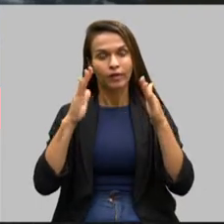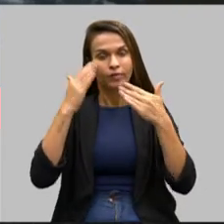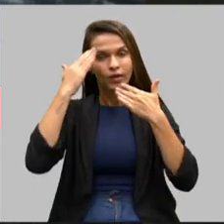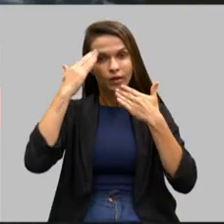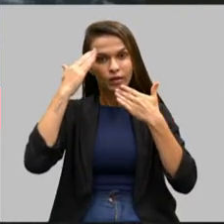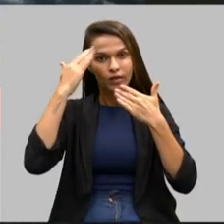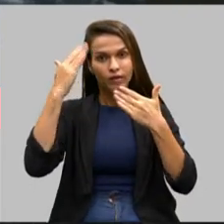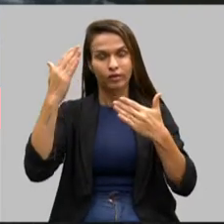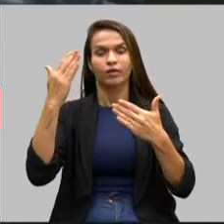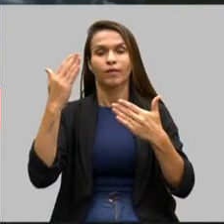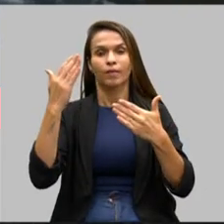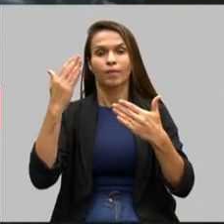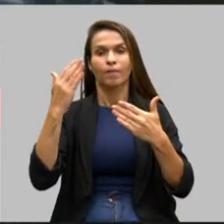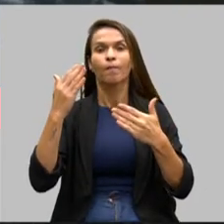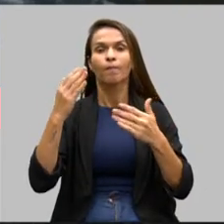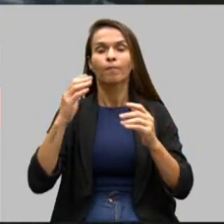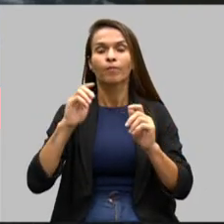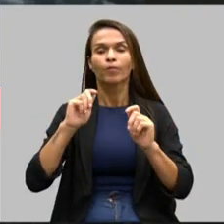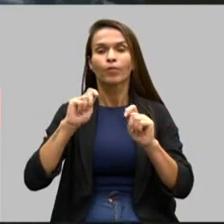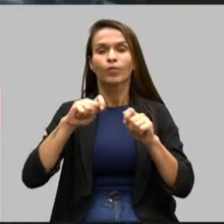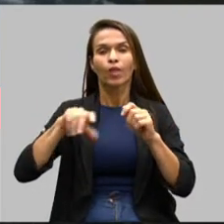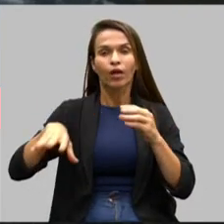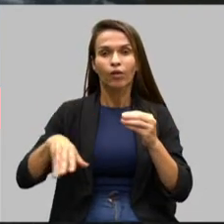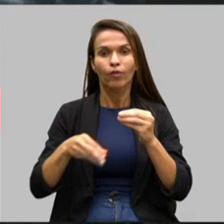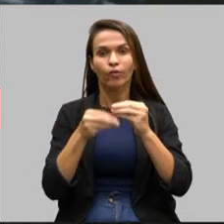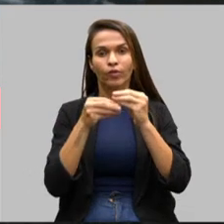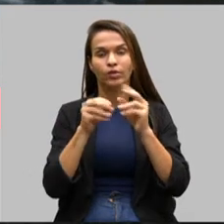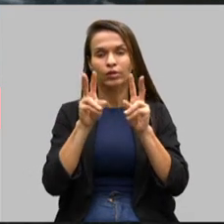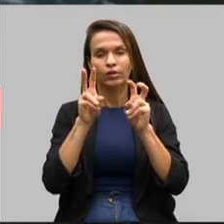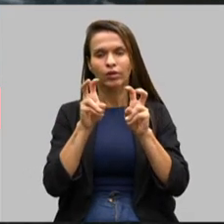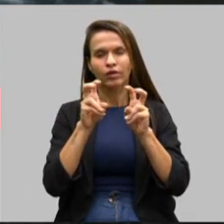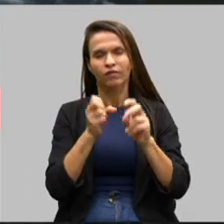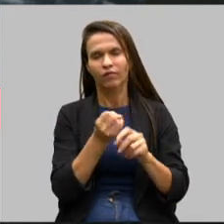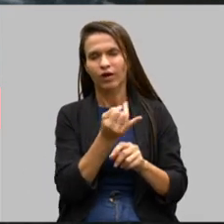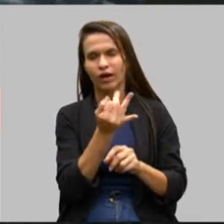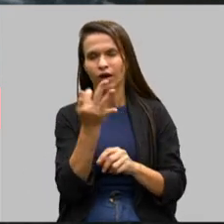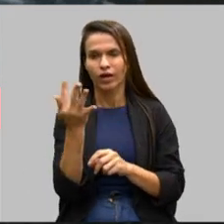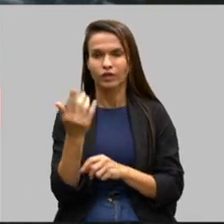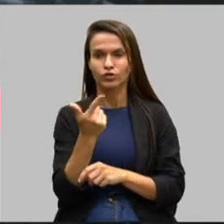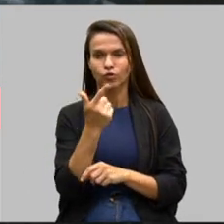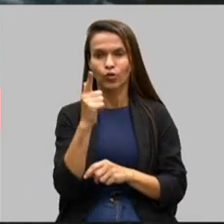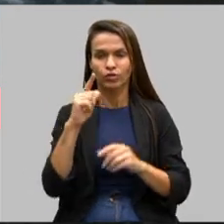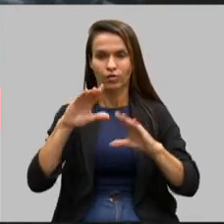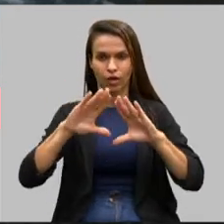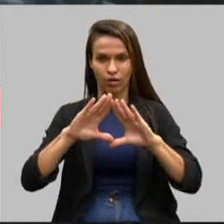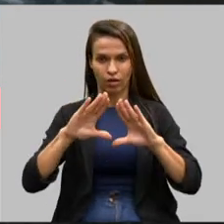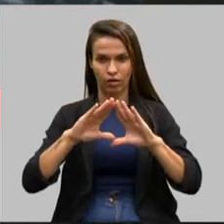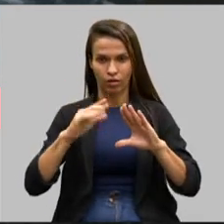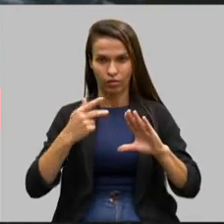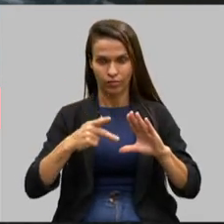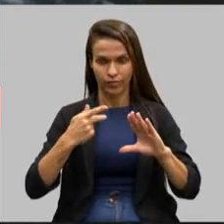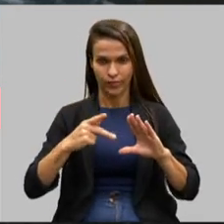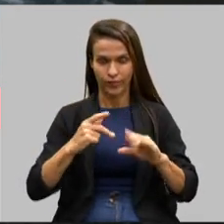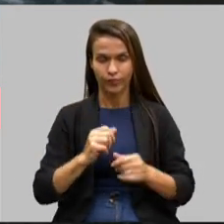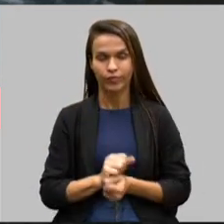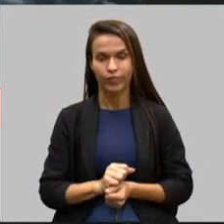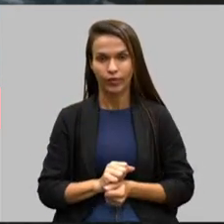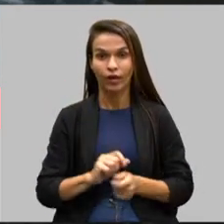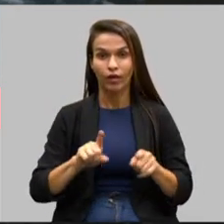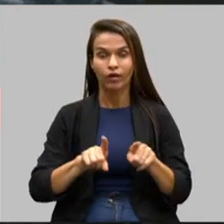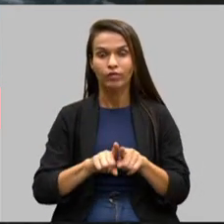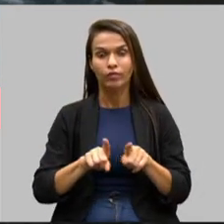estar trazendo essa temática e tantas outras para essa casa. Eu não poderia deixar de falar,